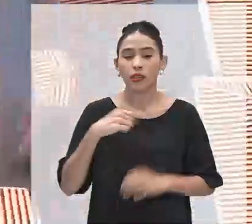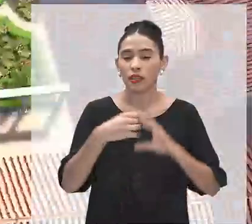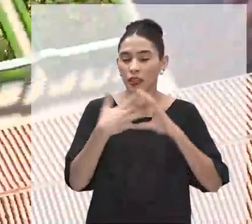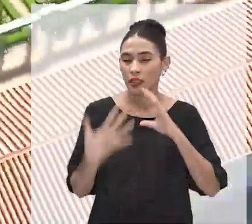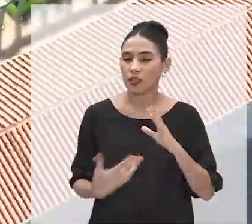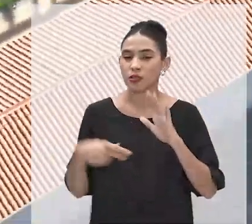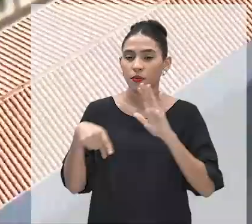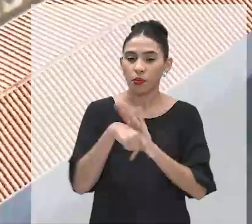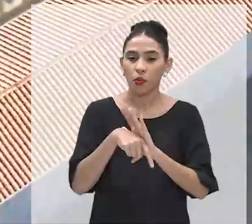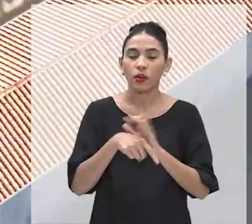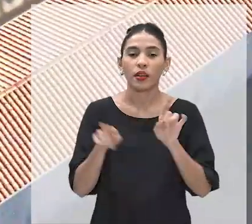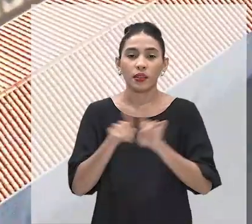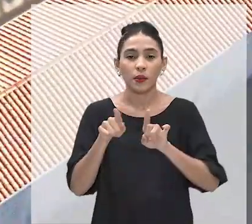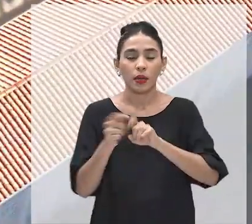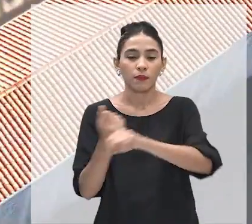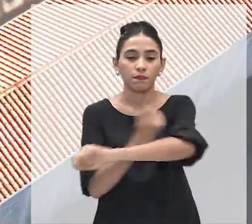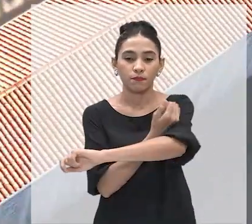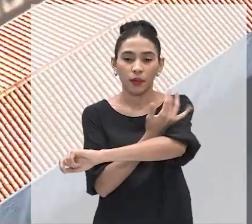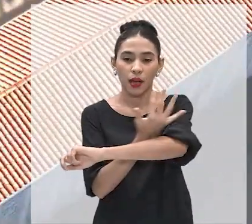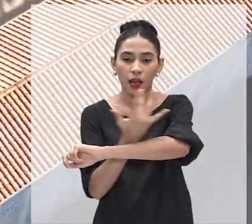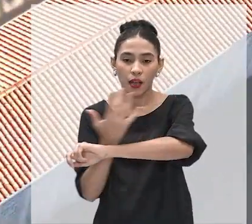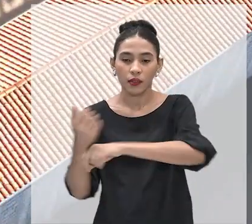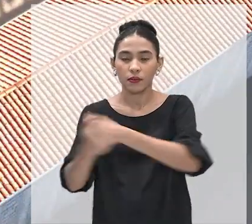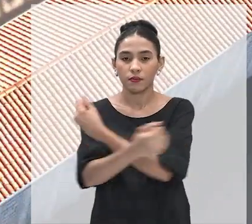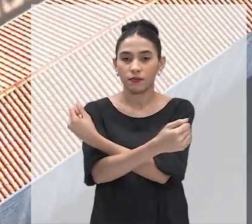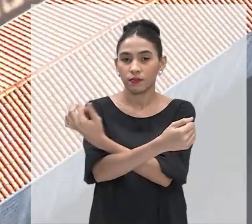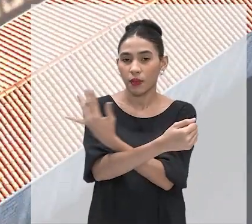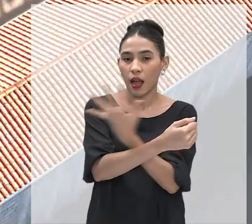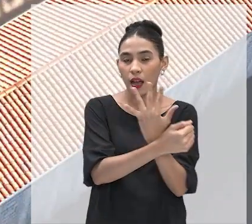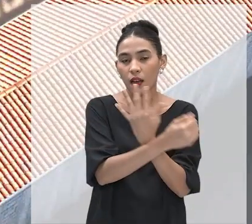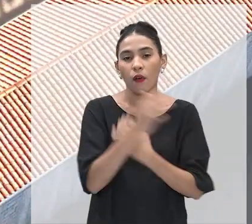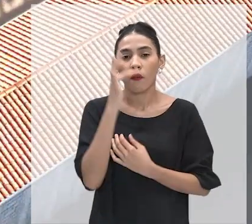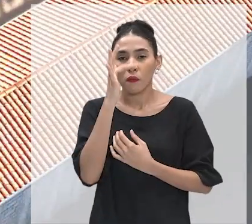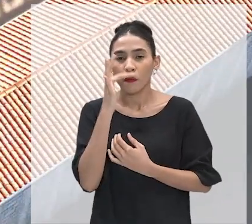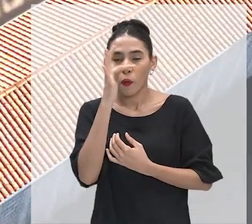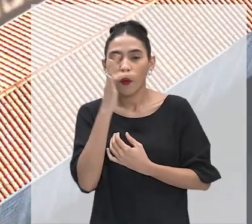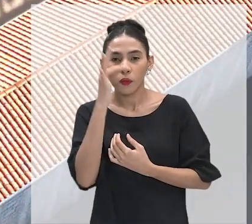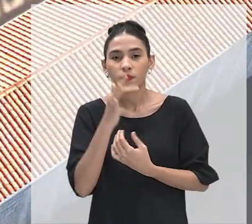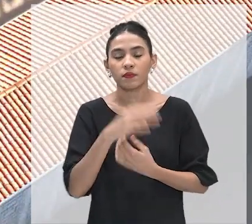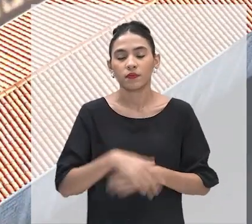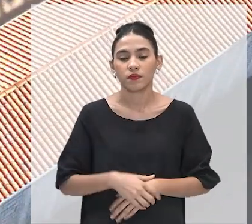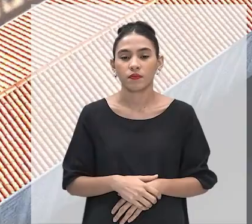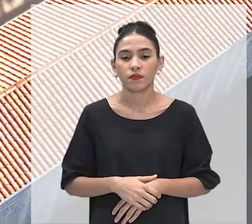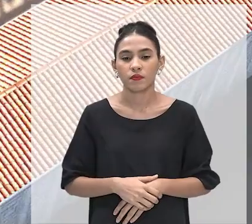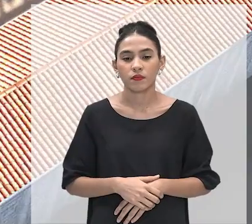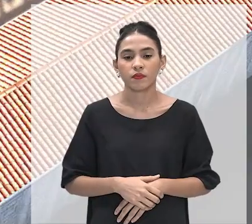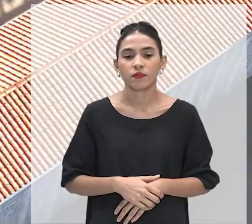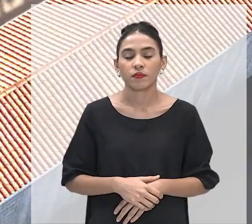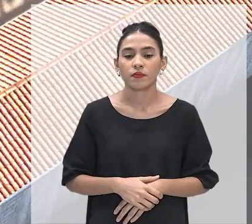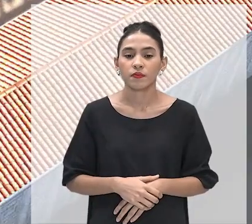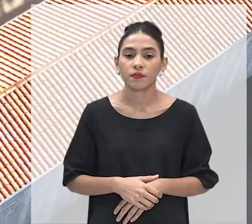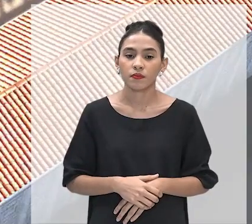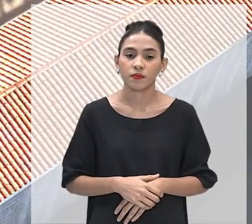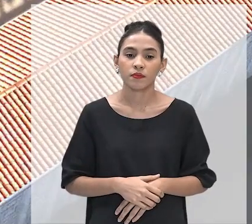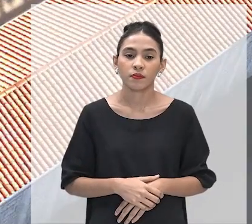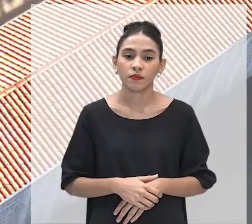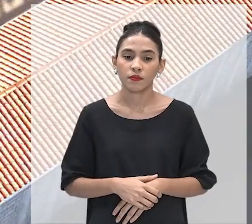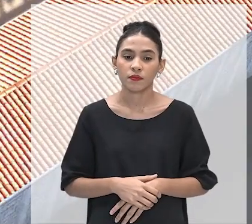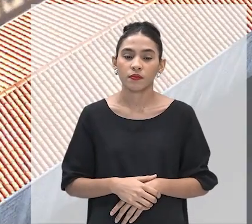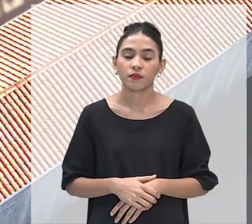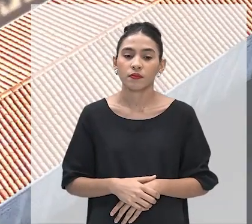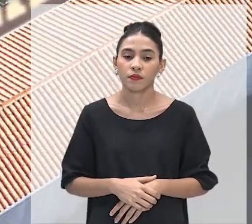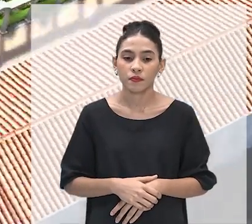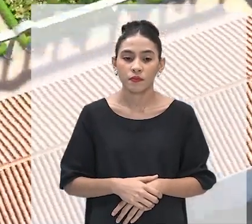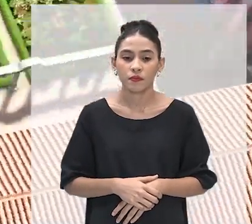era algo diferenciado desse período. Então, aí um jardim até ter acesso à questão do